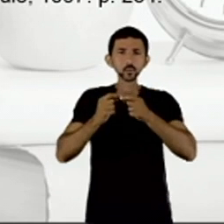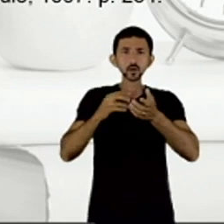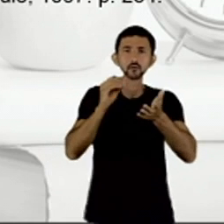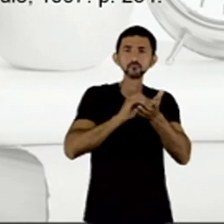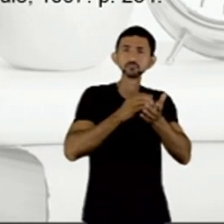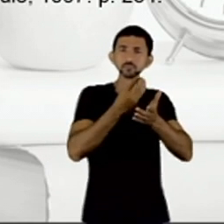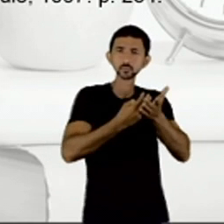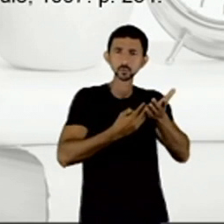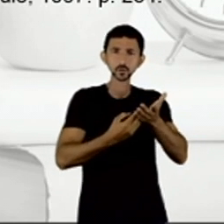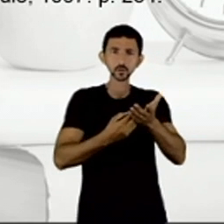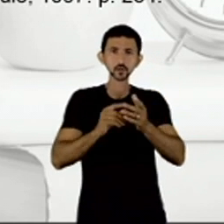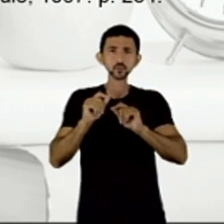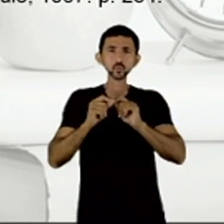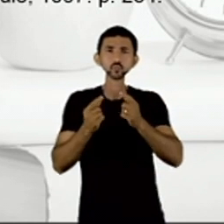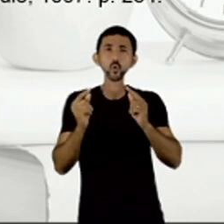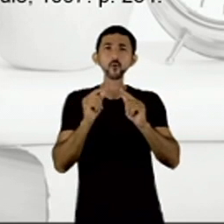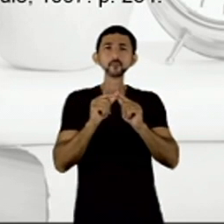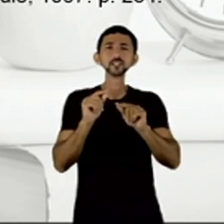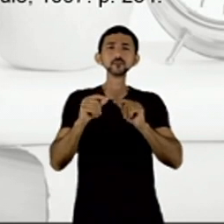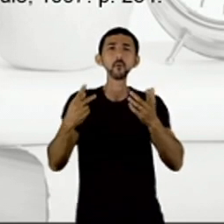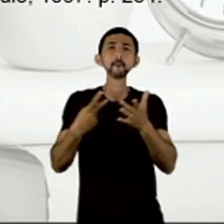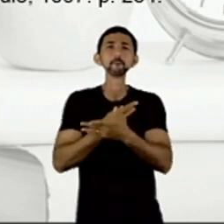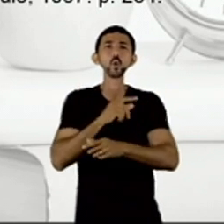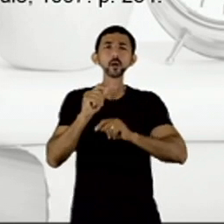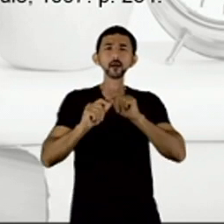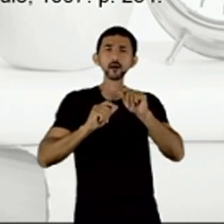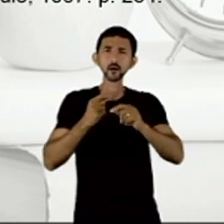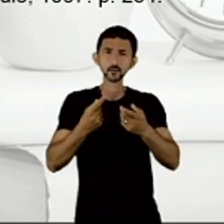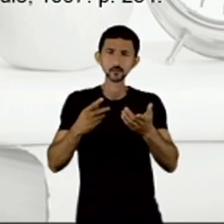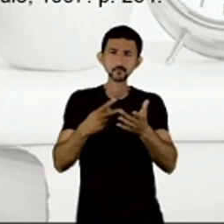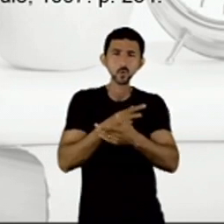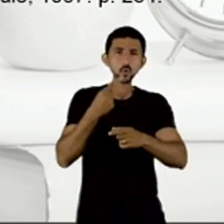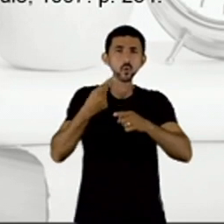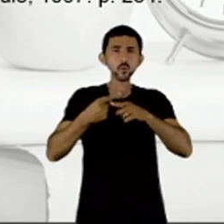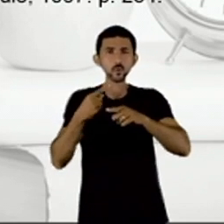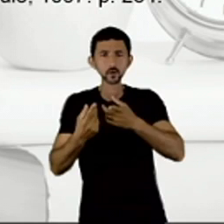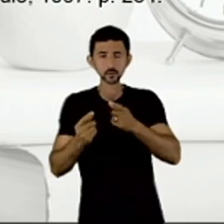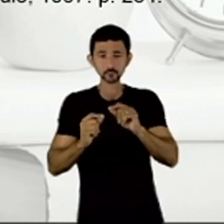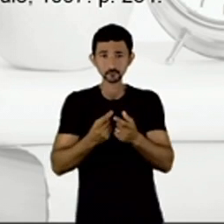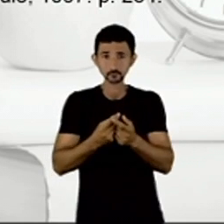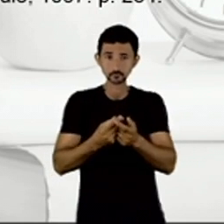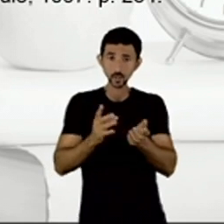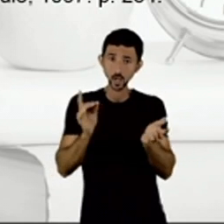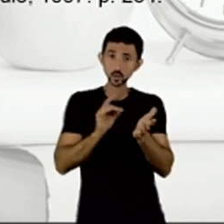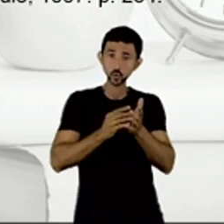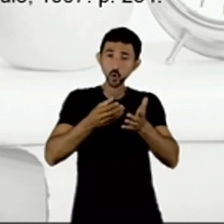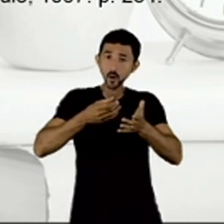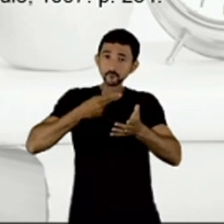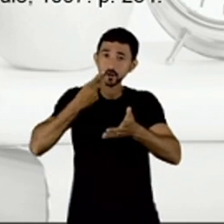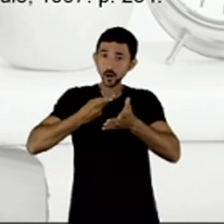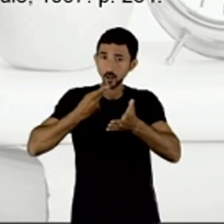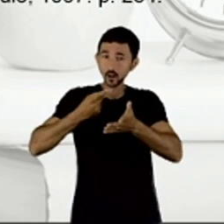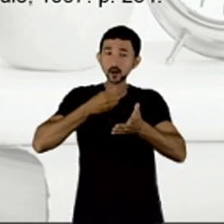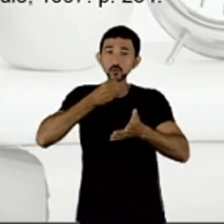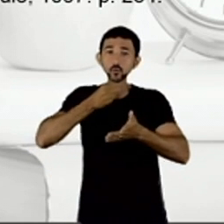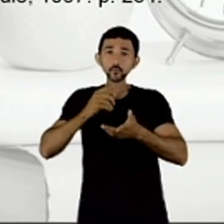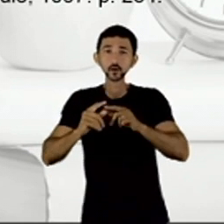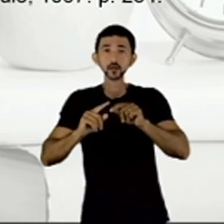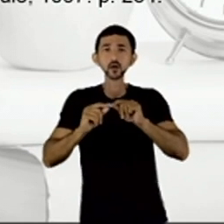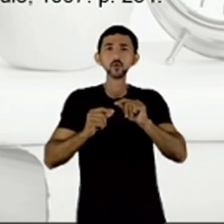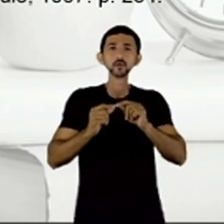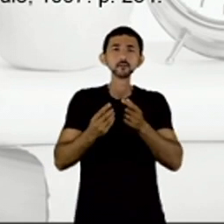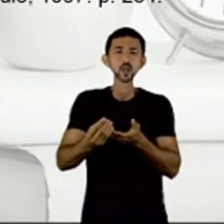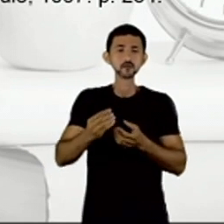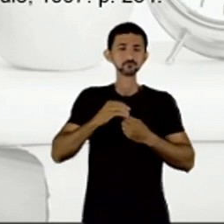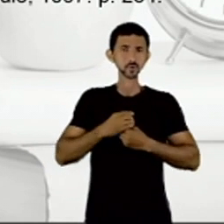presença das razões e dos efeitos, que o fato que está sendo narrado vai trazer para a